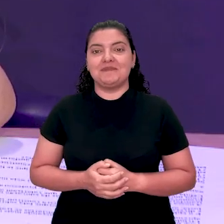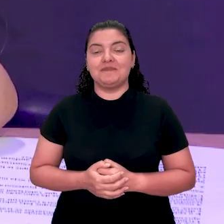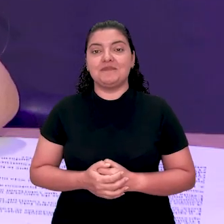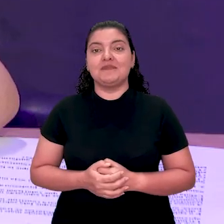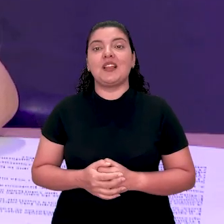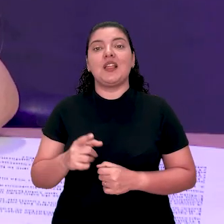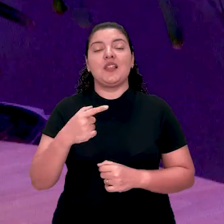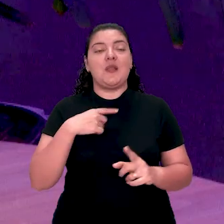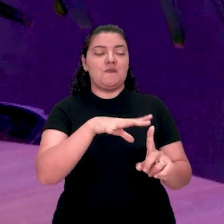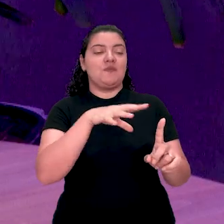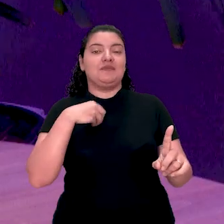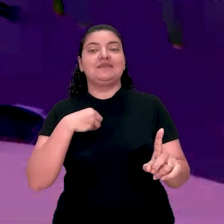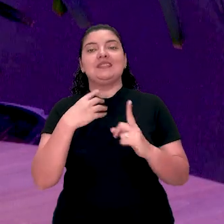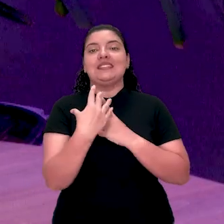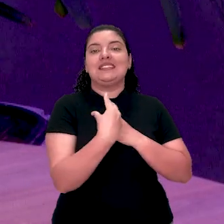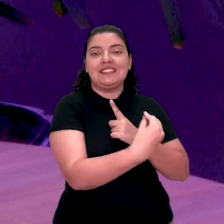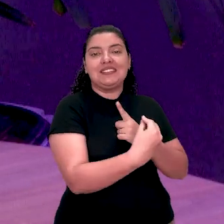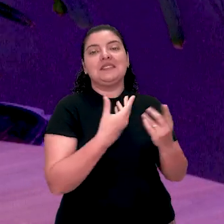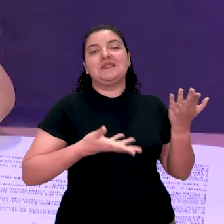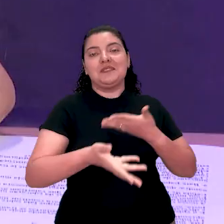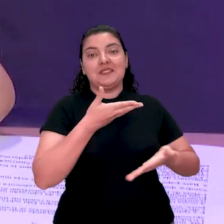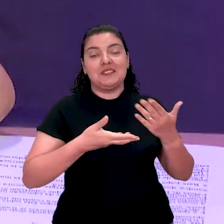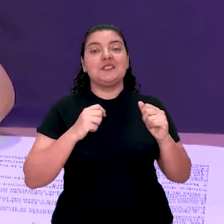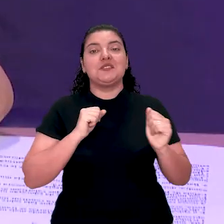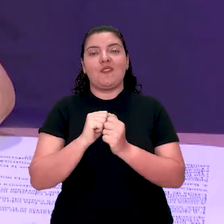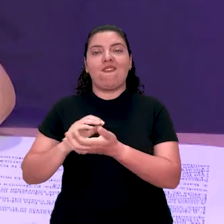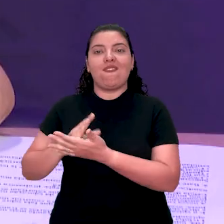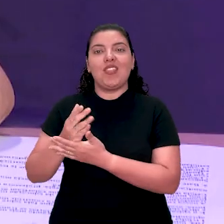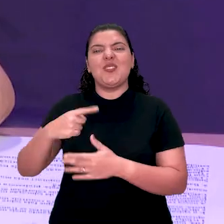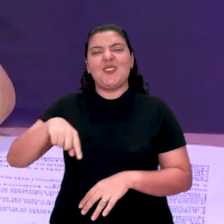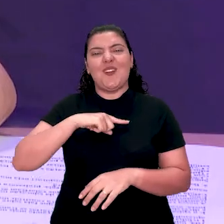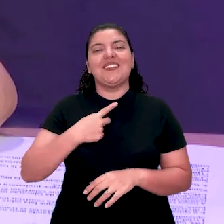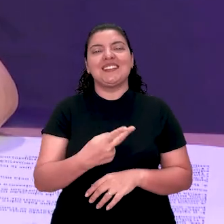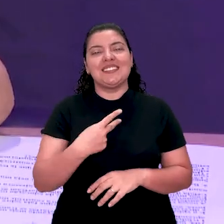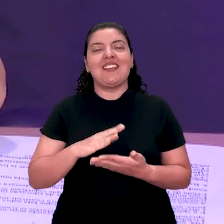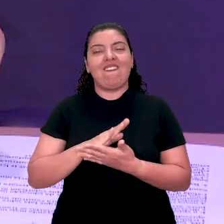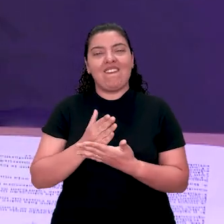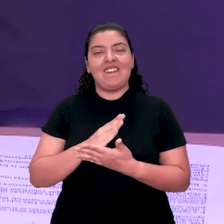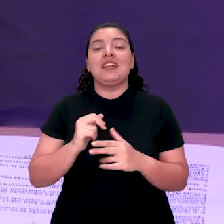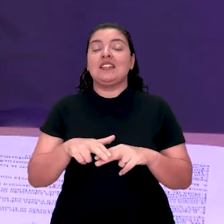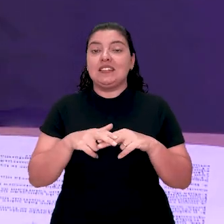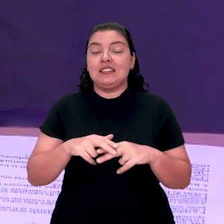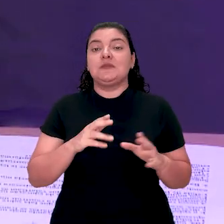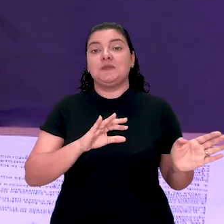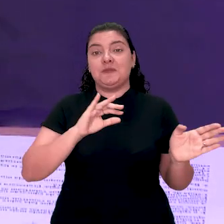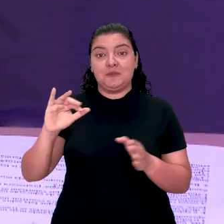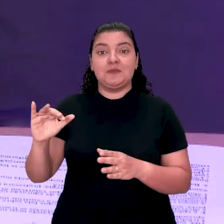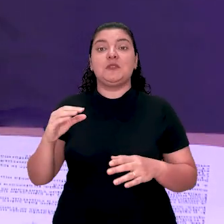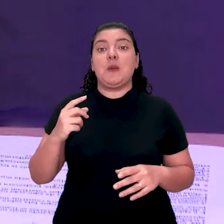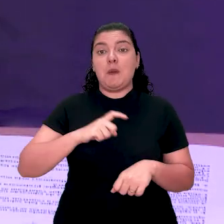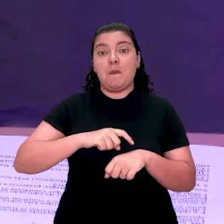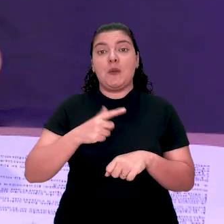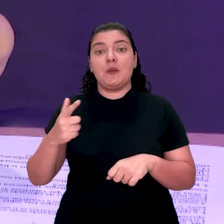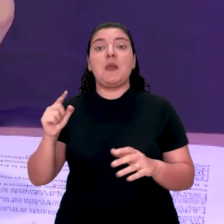Tu é minha inspiração e eu sou tua inspiração. A gente é assim, quieta. Exatamente. É verdade. E a gente também tem um quadro, aqui se